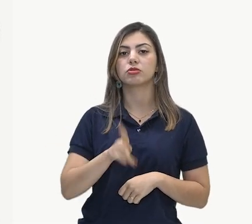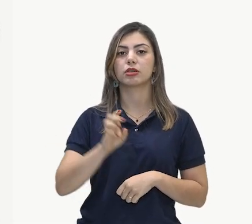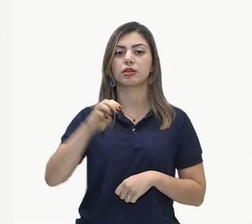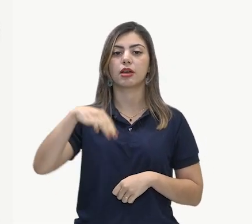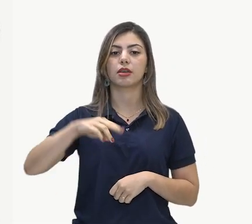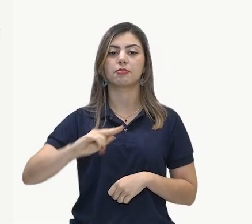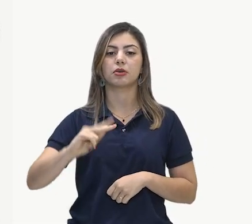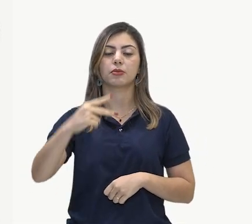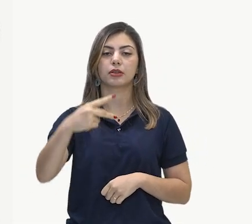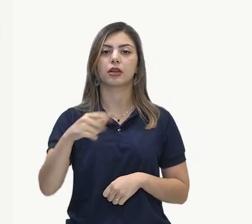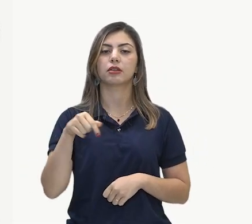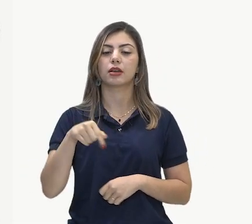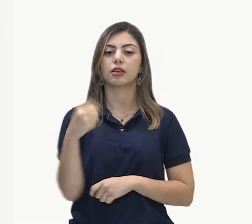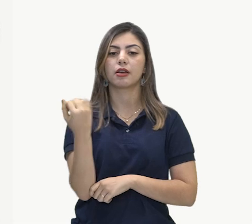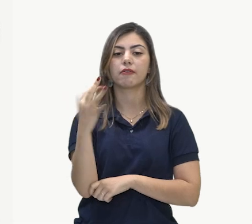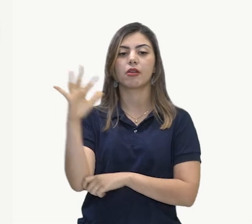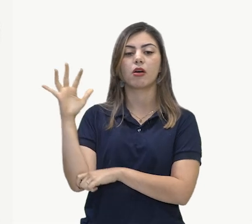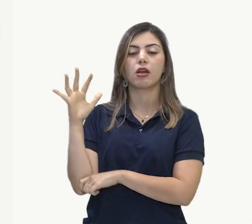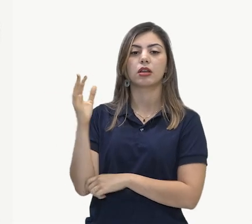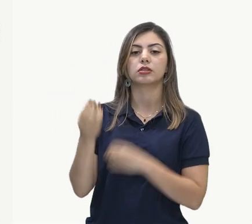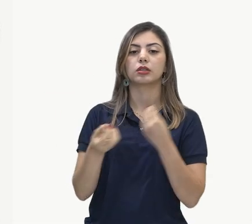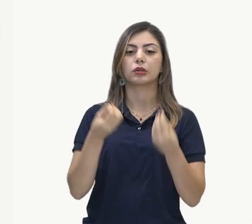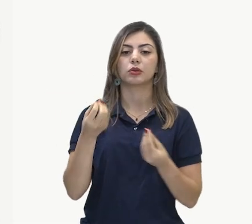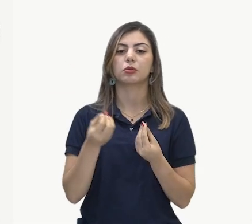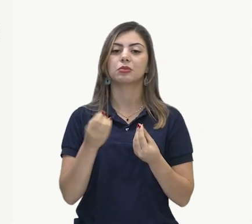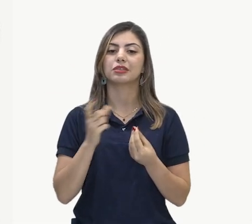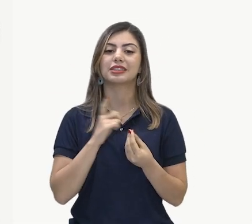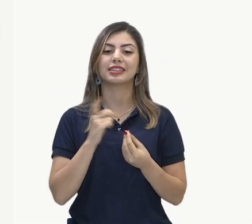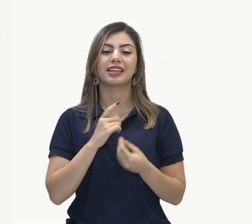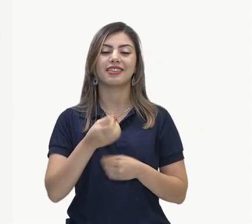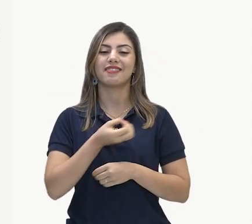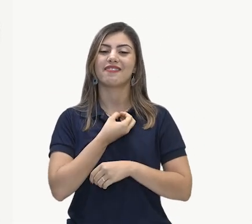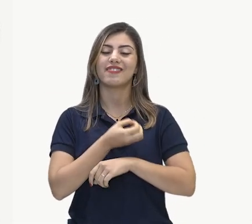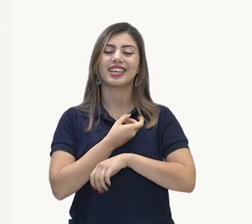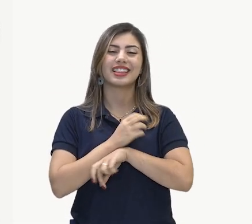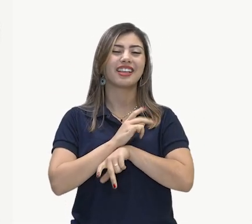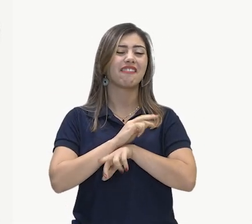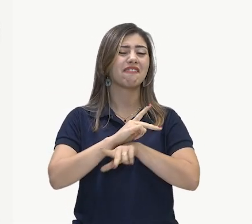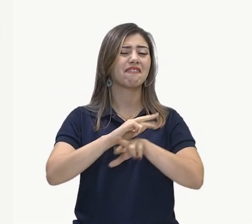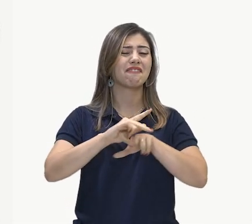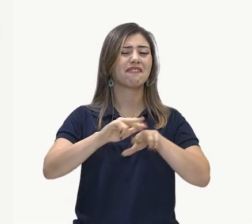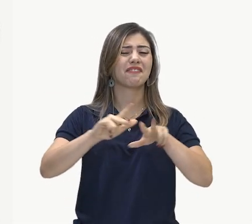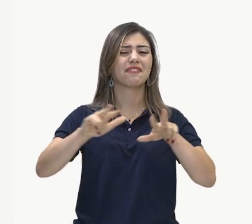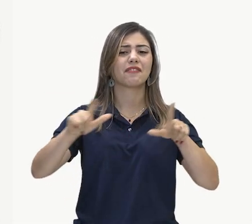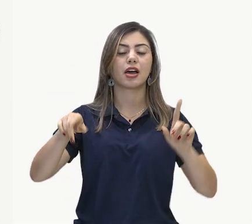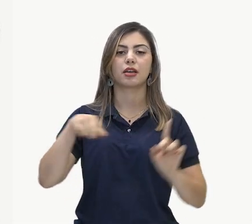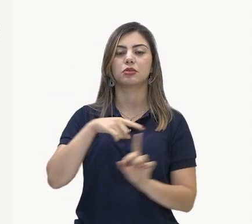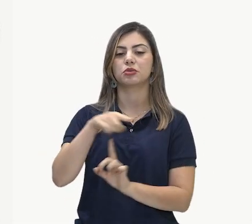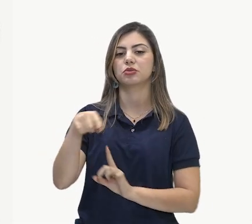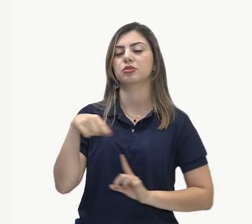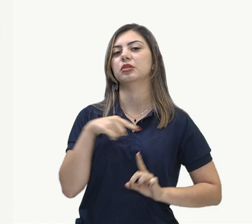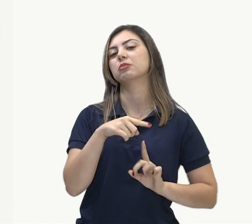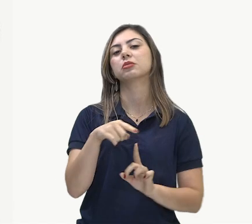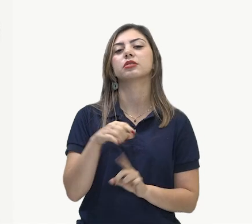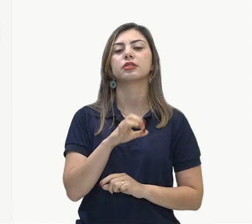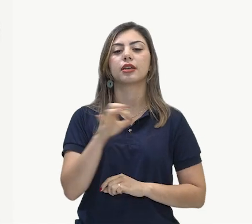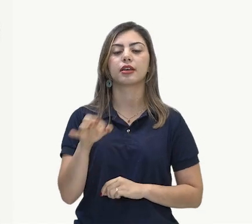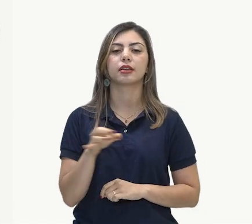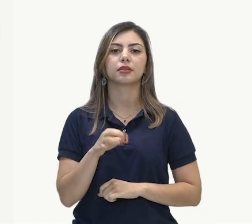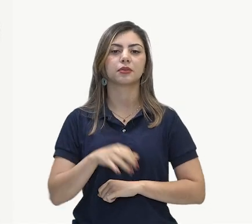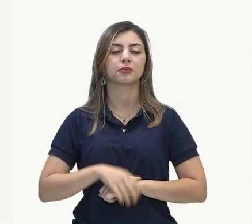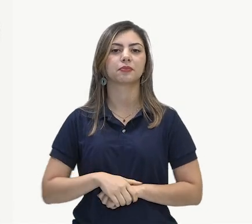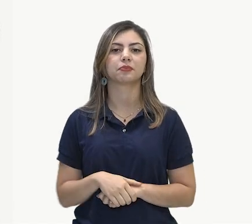essa floresta, como eu já falei, ela vai contar com um número elevadíssimo de espécies animais